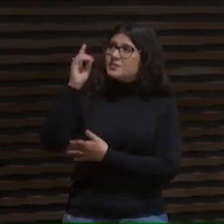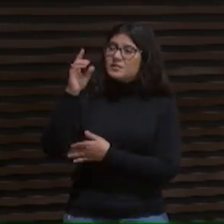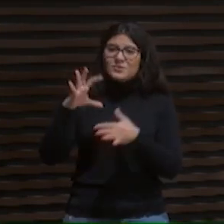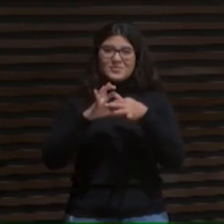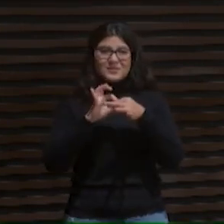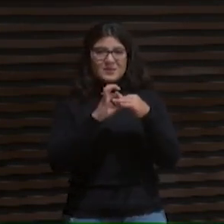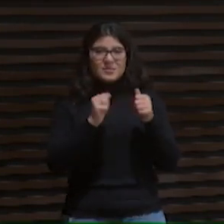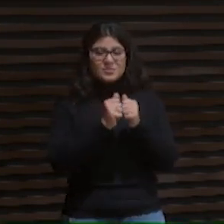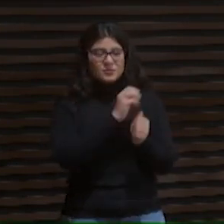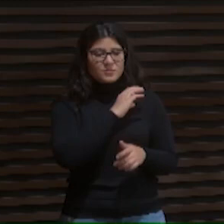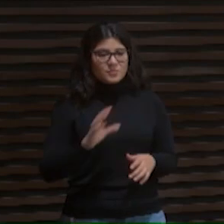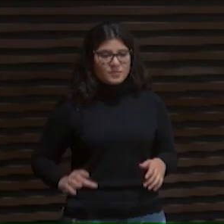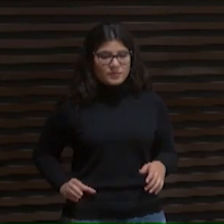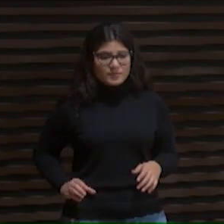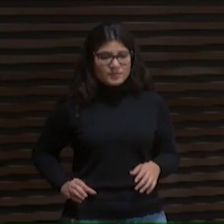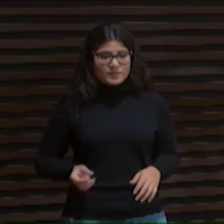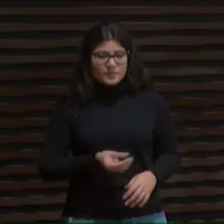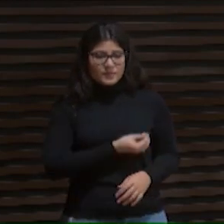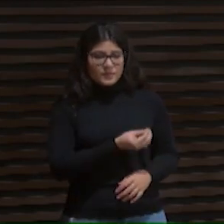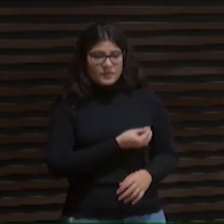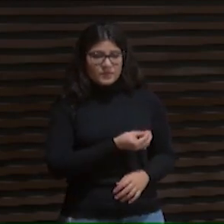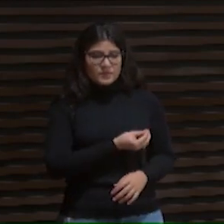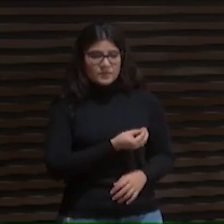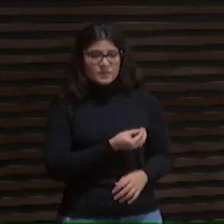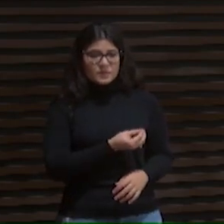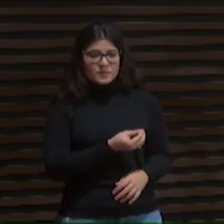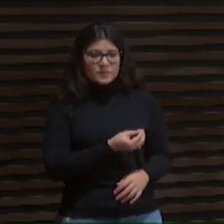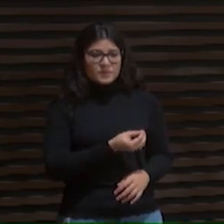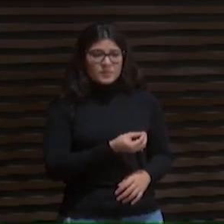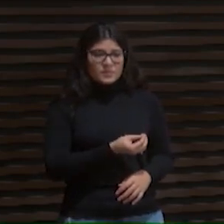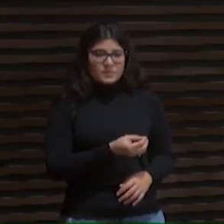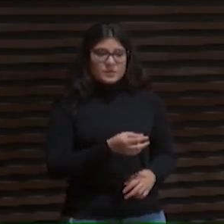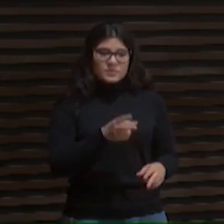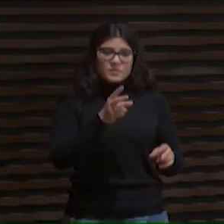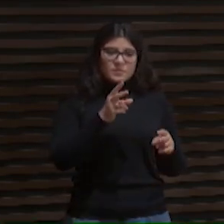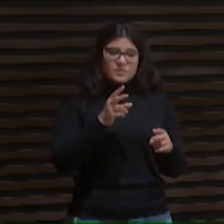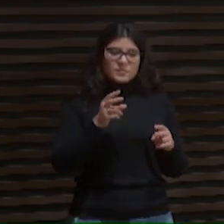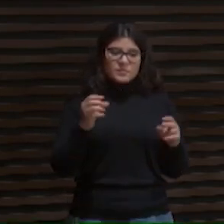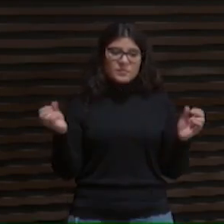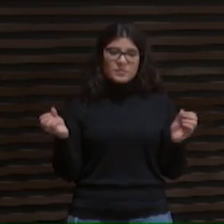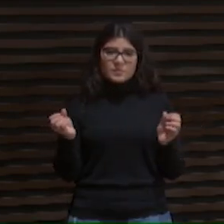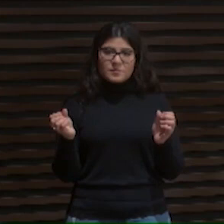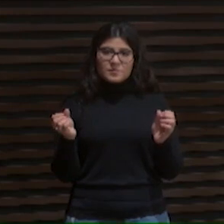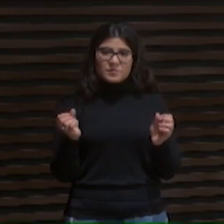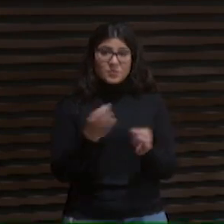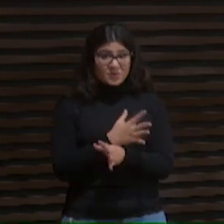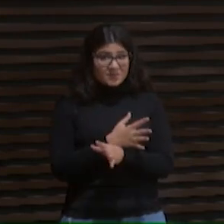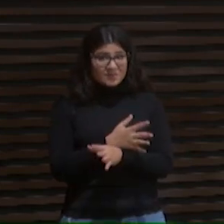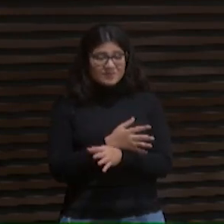Cristo, a vida muda. Ela é voltada para fora, para Deus e para o